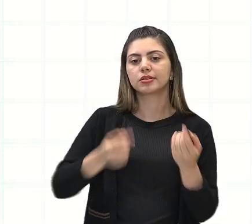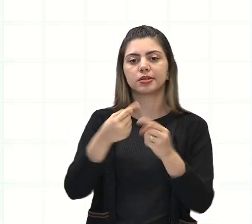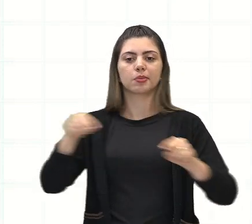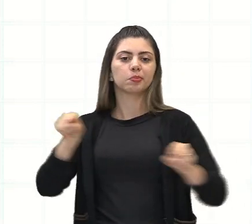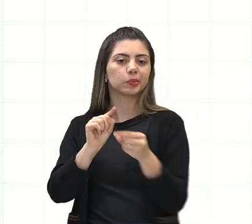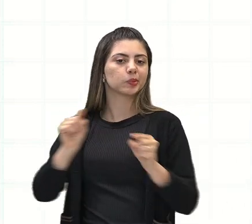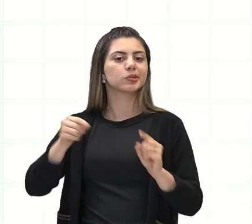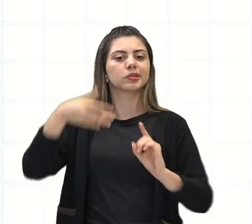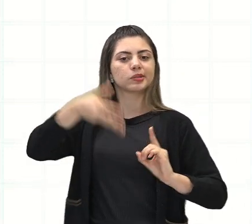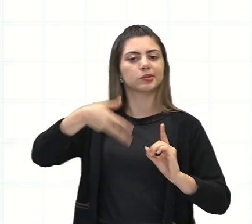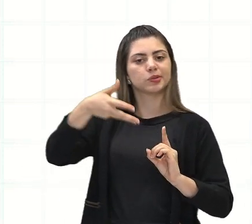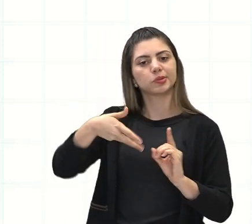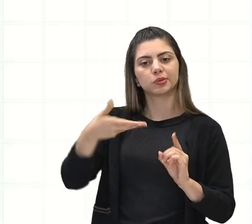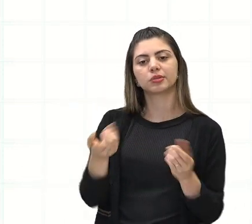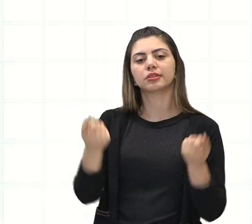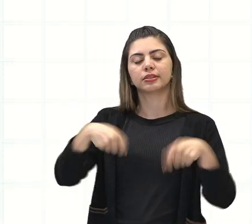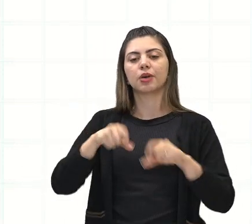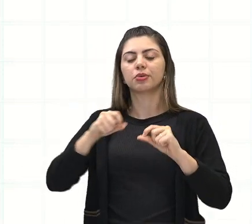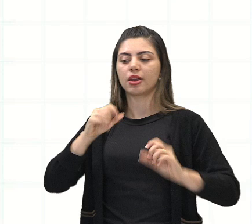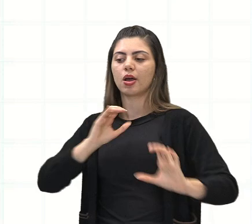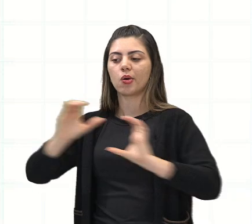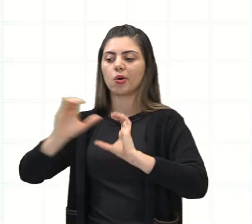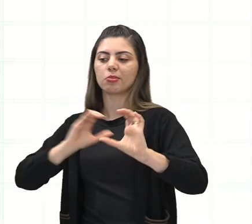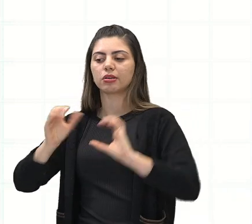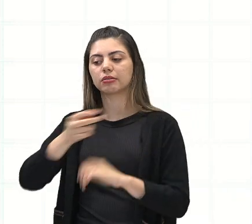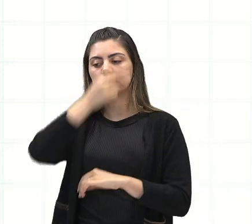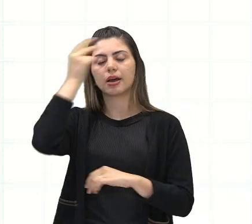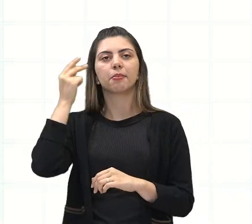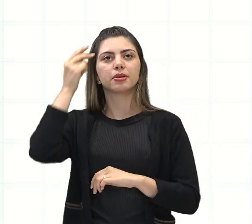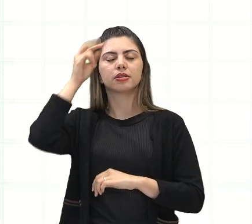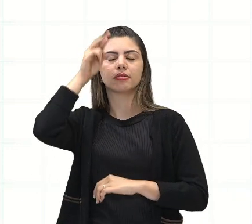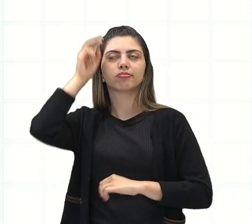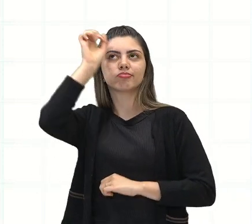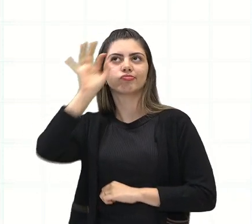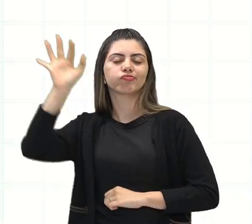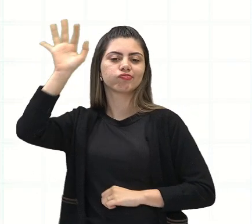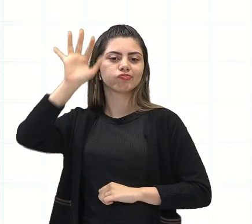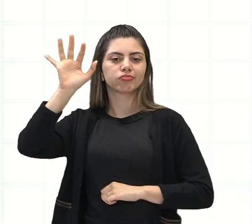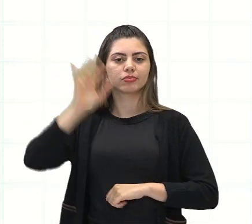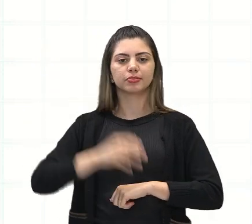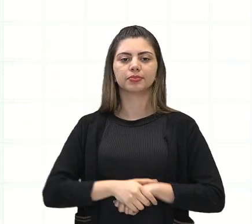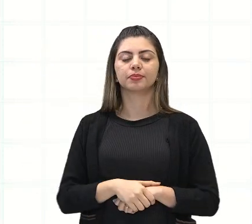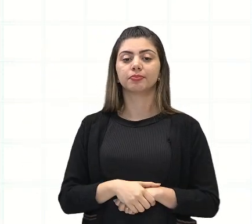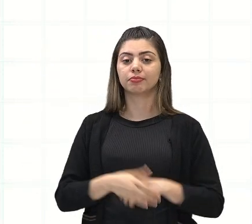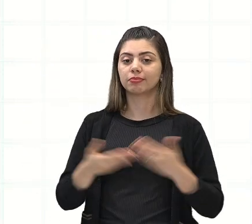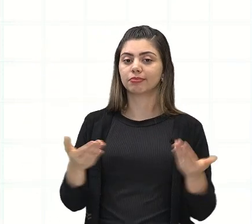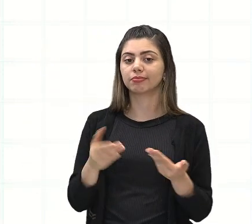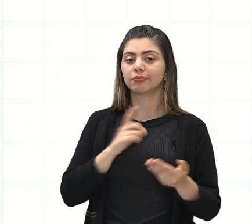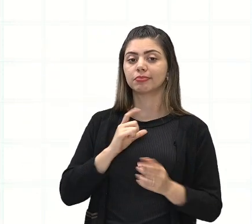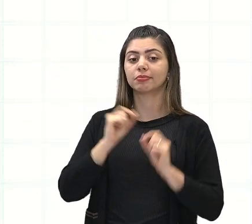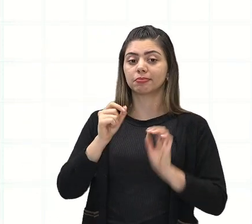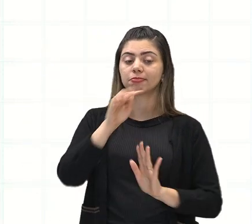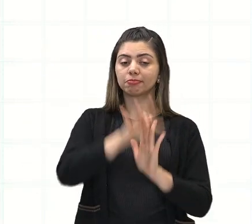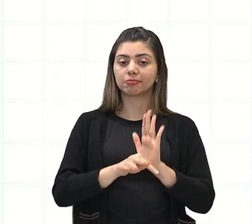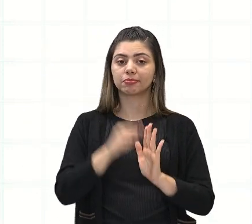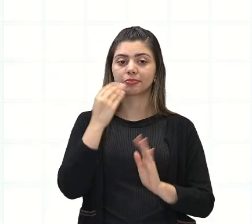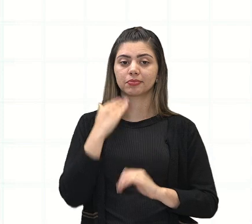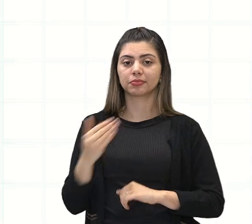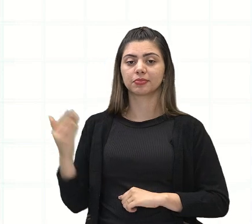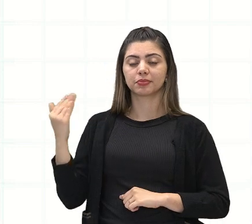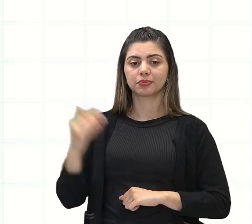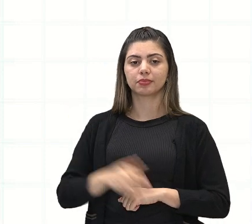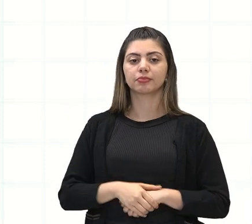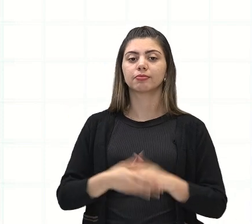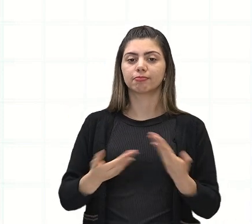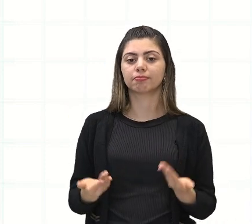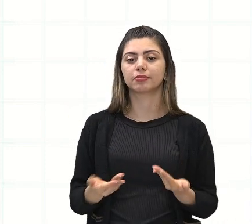enriquecer a comunicação e estimular a imaginação do leitor ou ouvinte. E aqui a gente tem um pequeno texto de